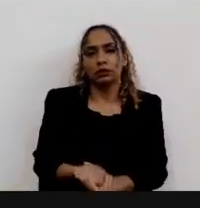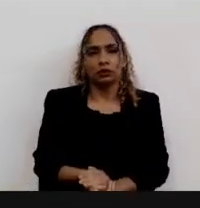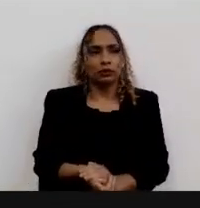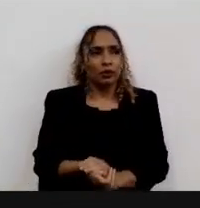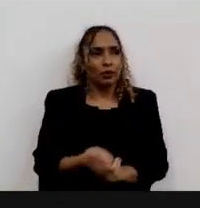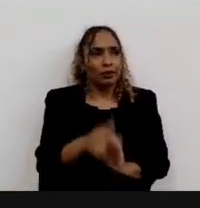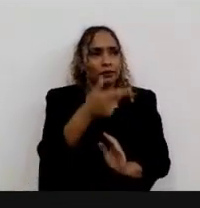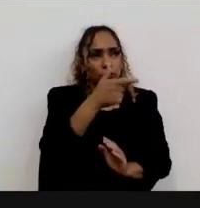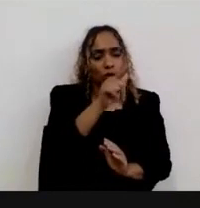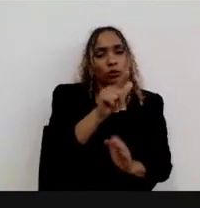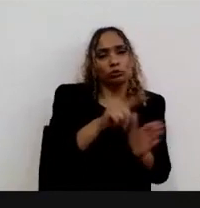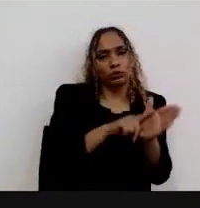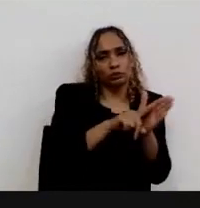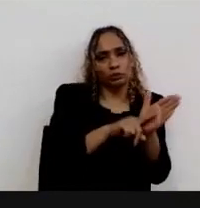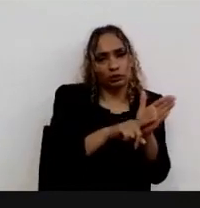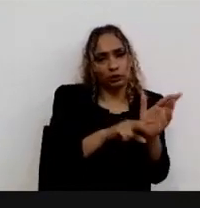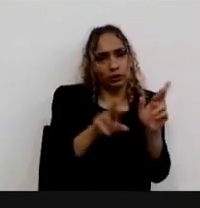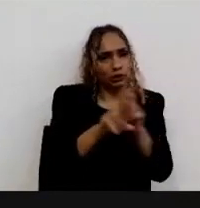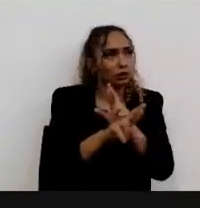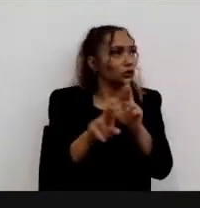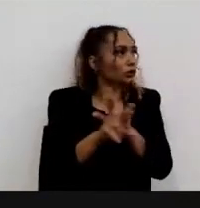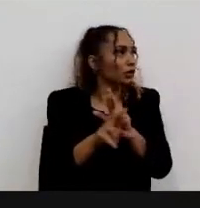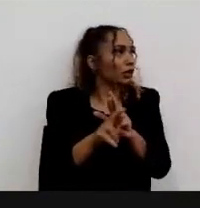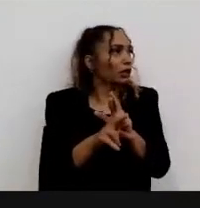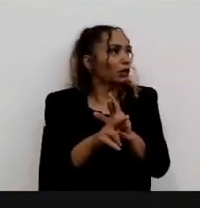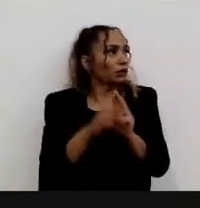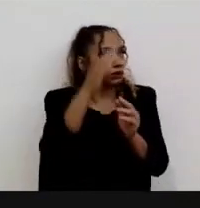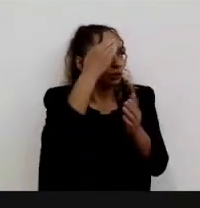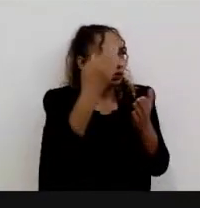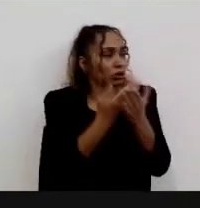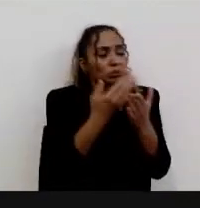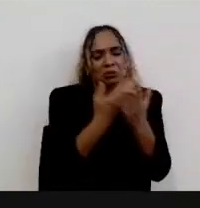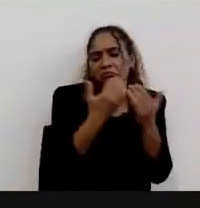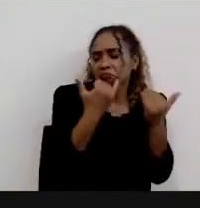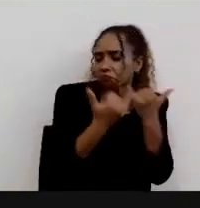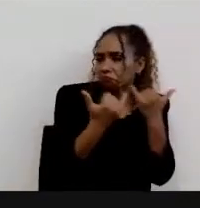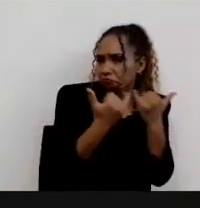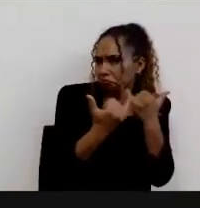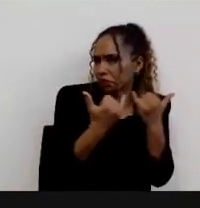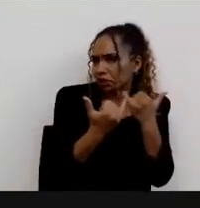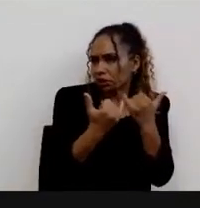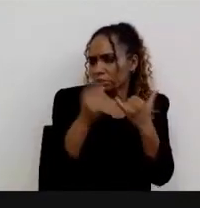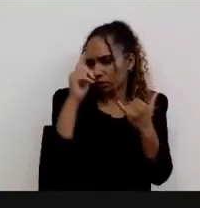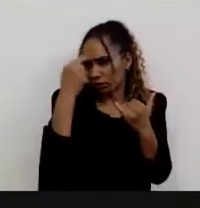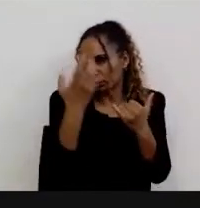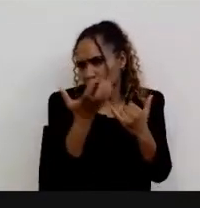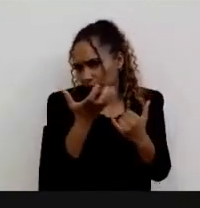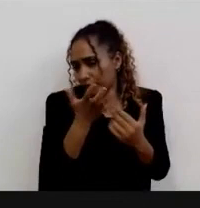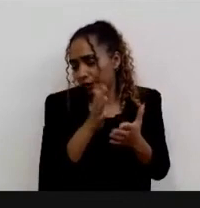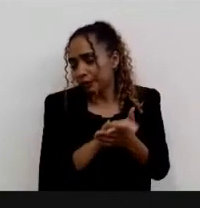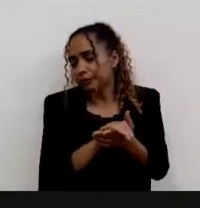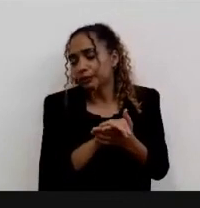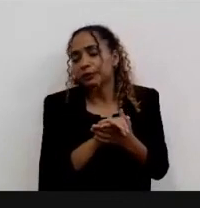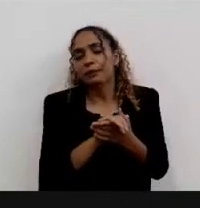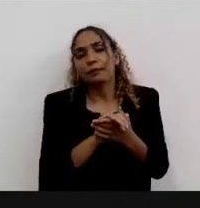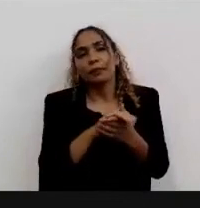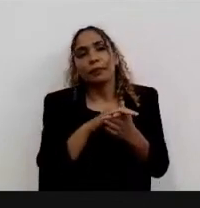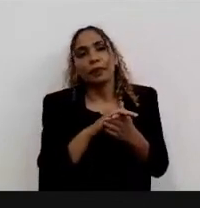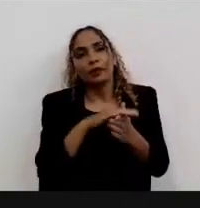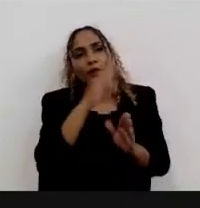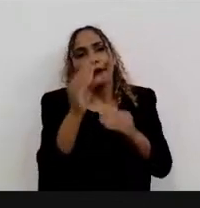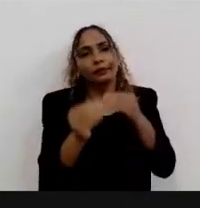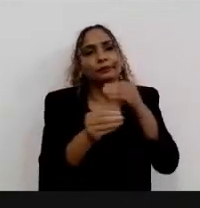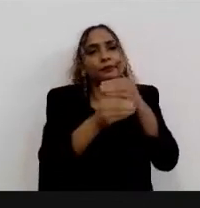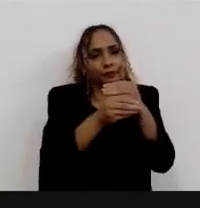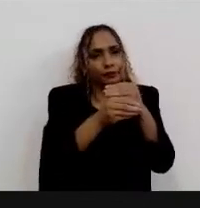Mais uma pesquisa relacionada, essa é a que eu achei que está mais próxima do que a gente está pensando em fazer, né? Que eles fizeram a integração e o reuso